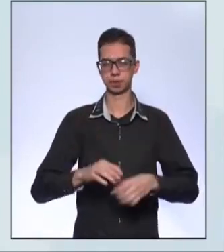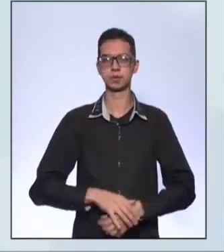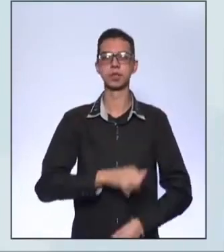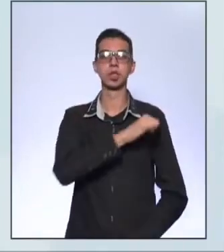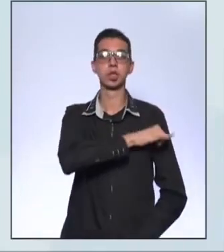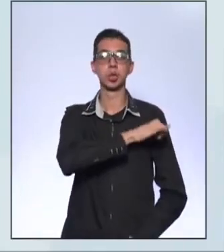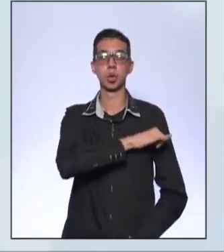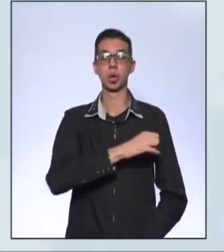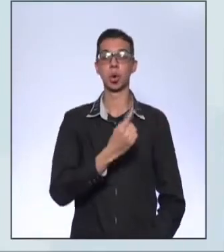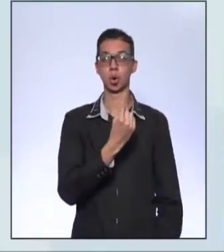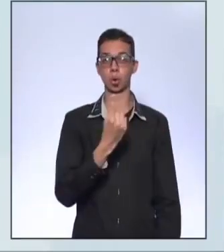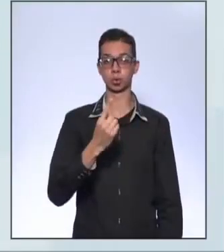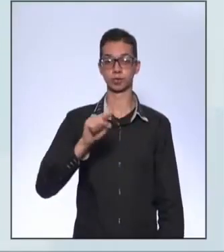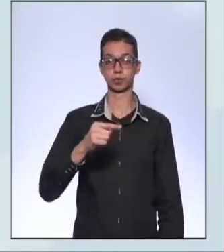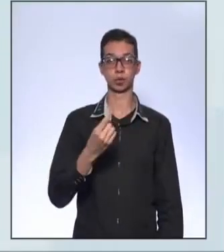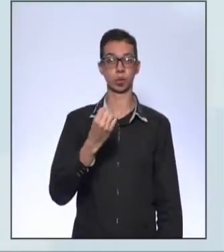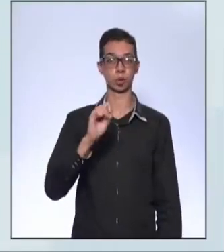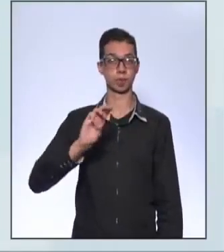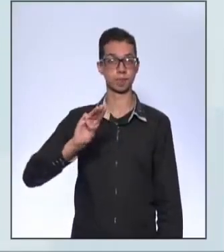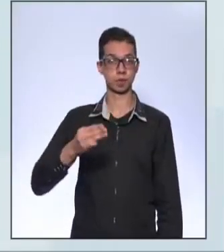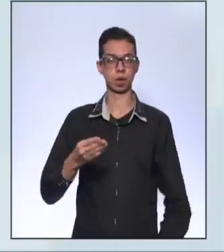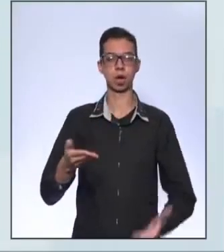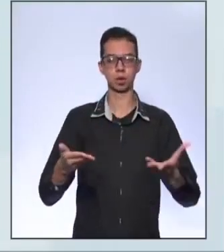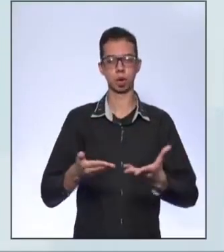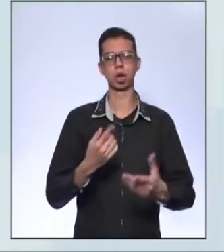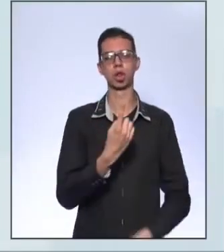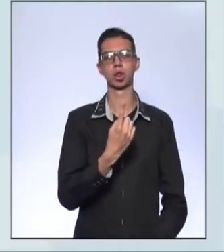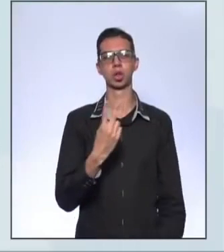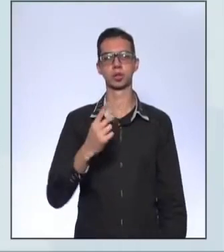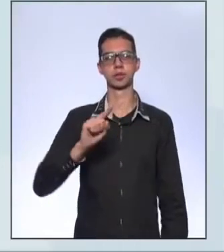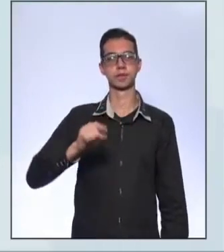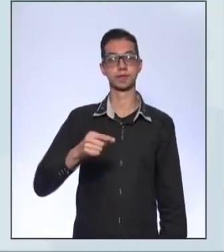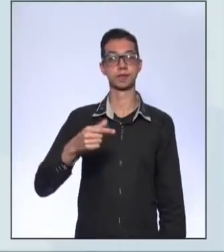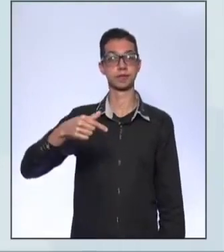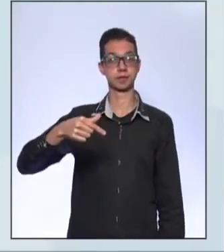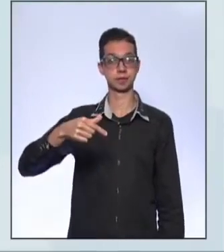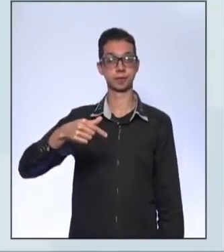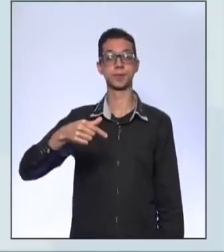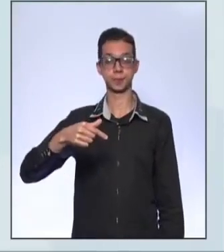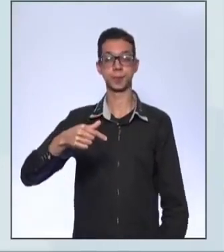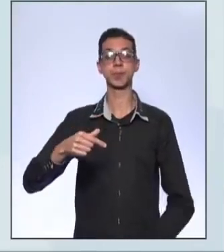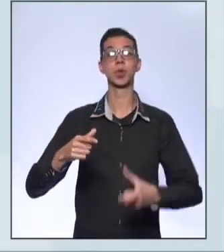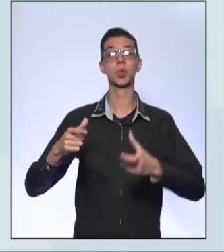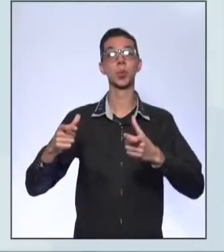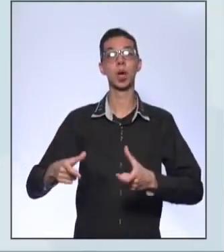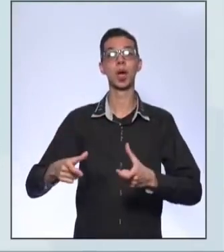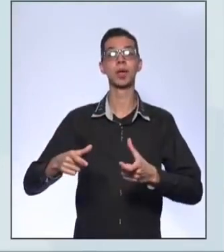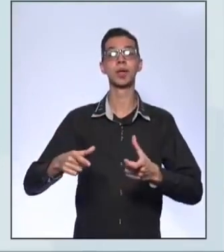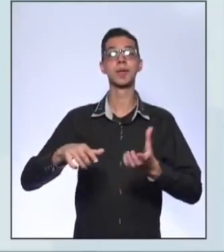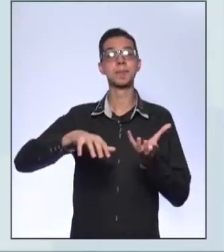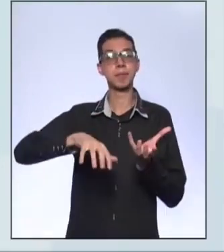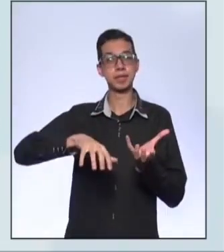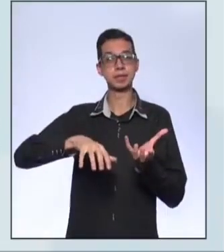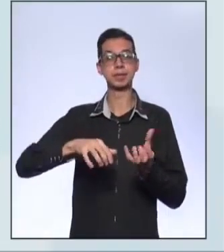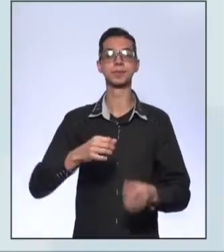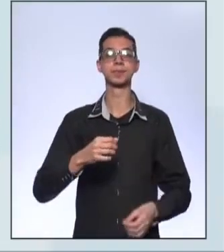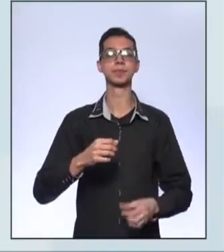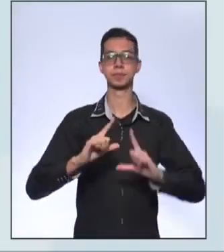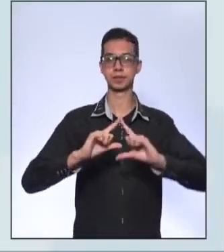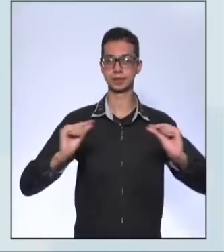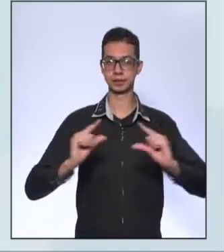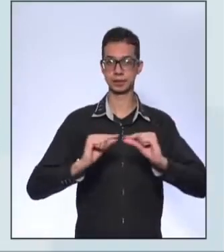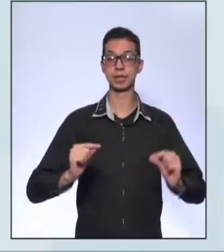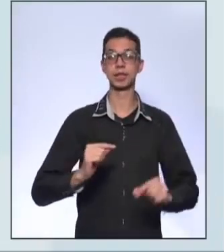do Rio de Janeiro subiu de 11,8 milhões para 12,7 e a população de Brasília subiu de 3,2